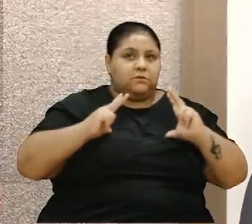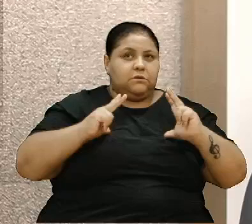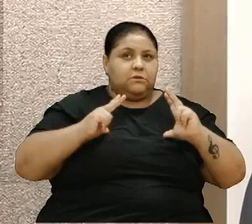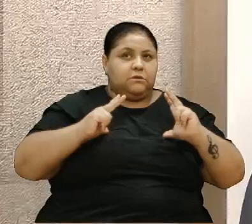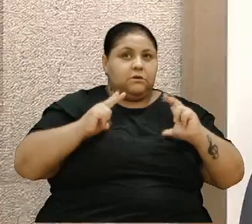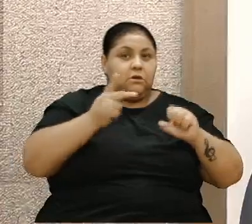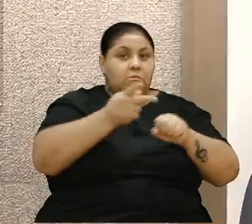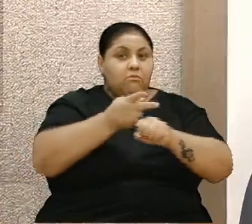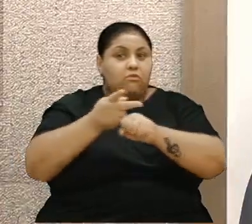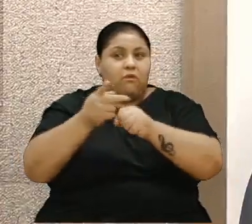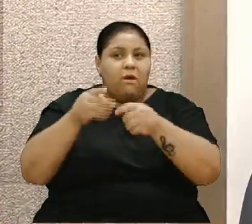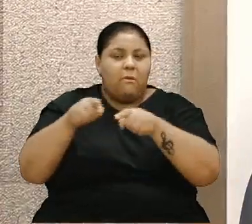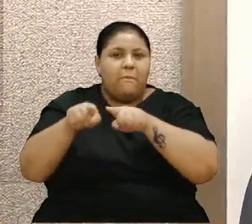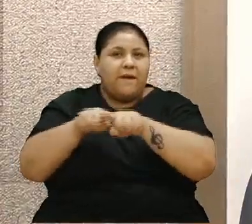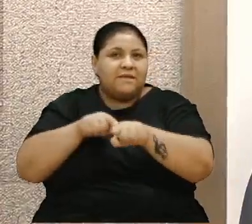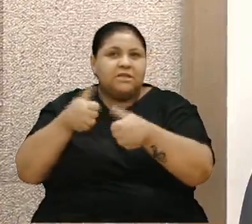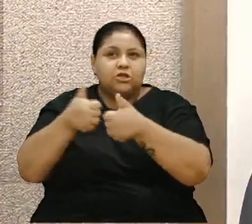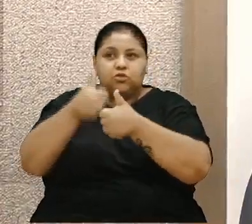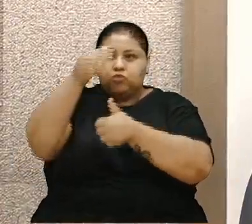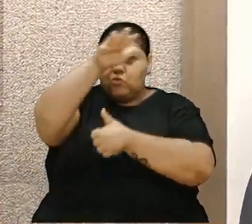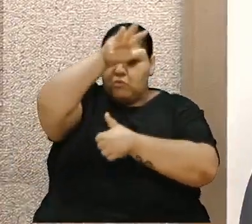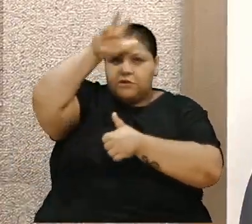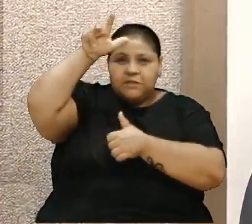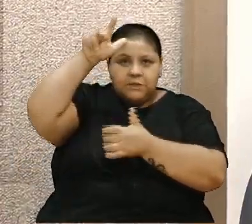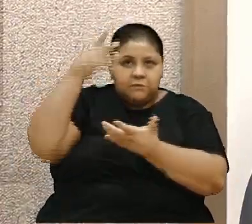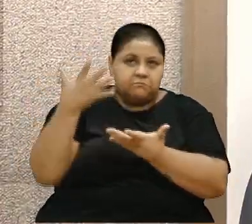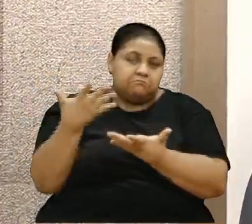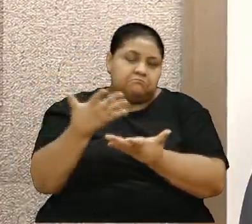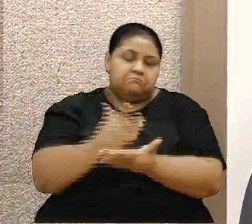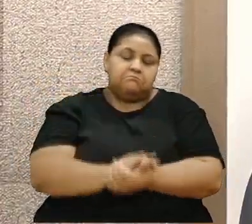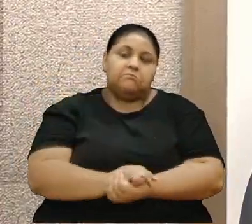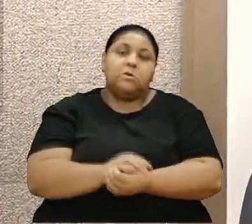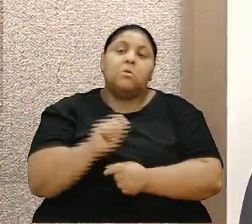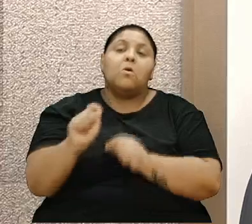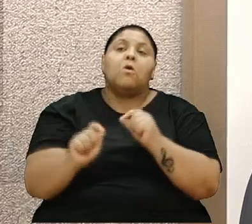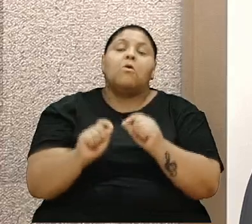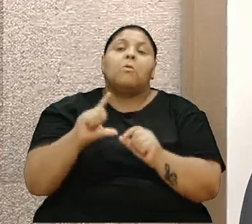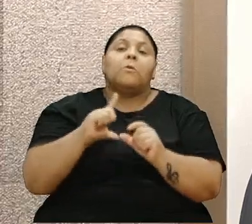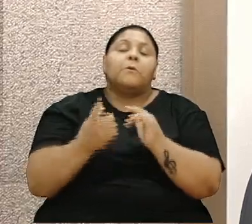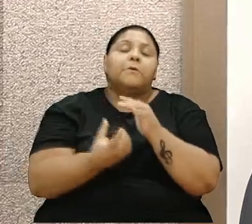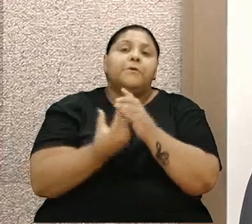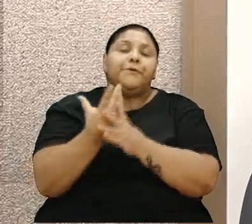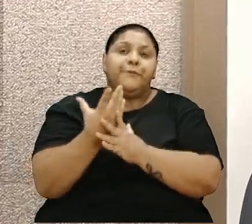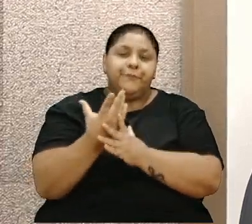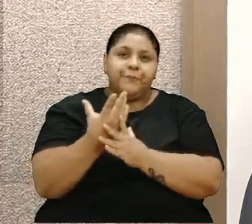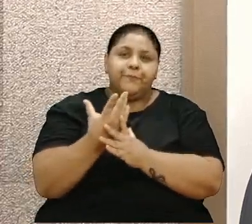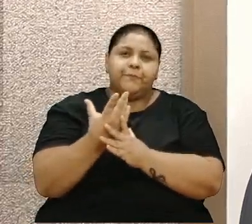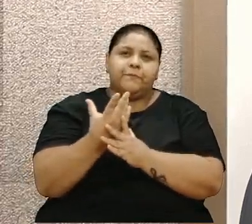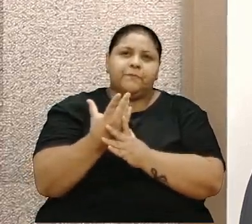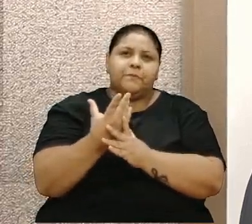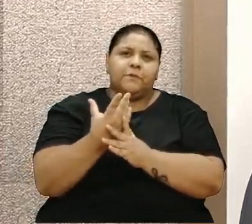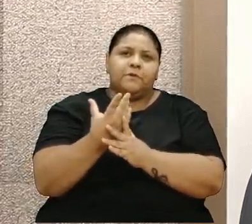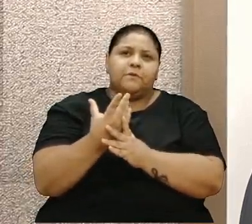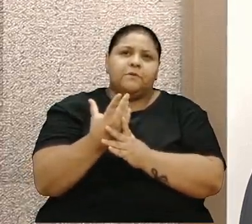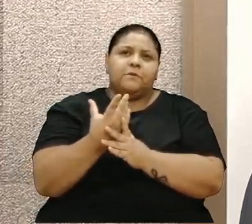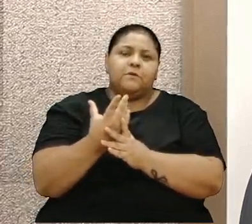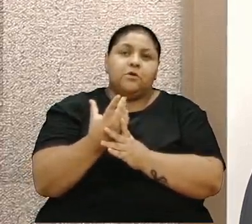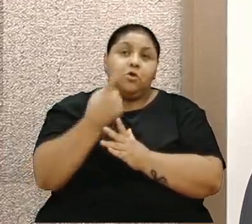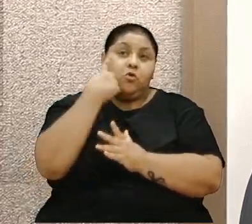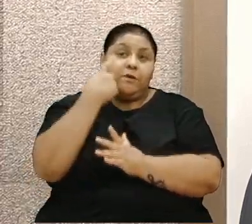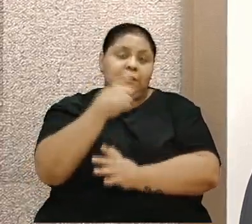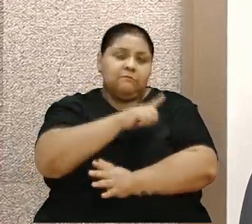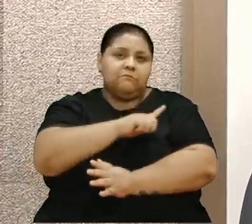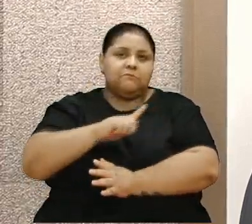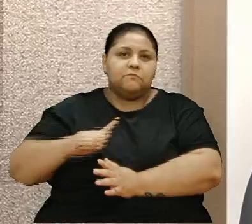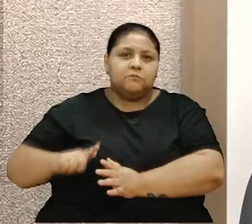com o município, convênios. O que existiu foi, do ponto de vista do interesse do governo,